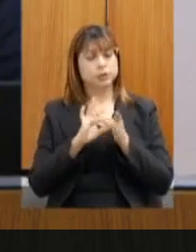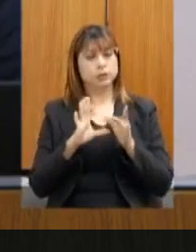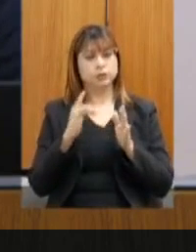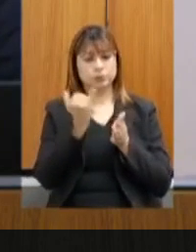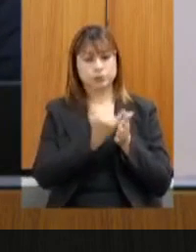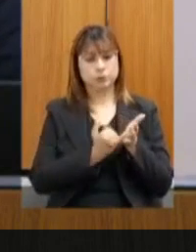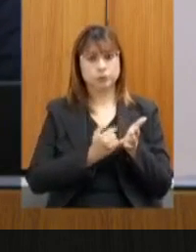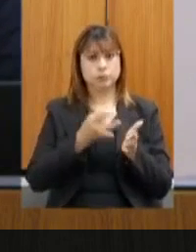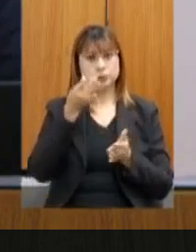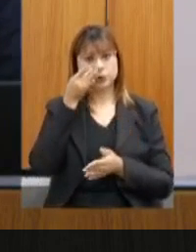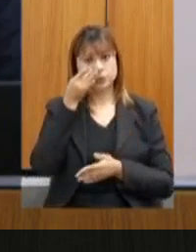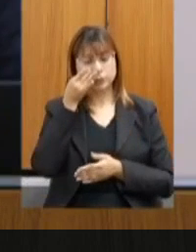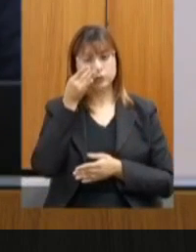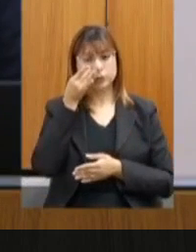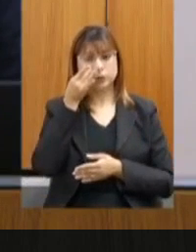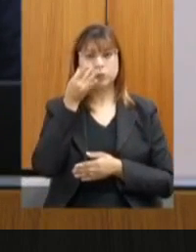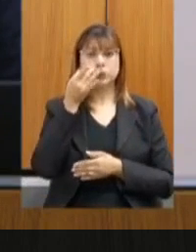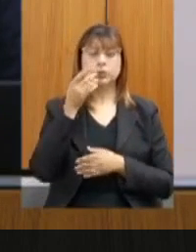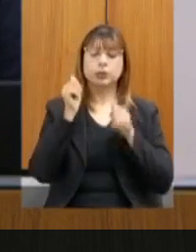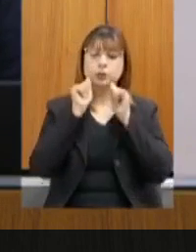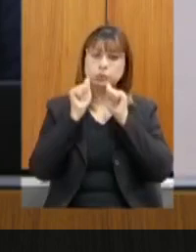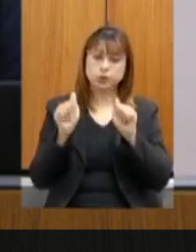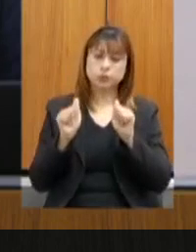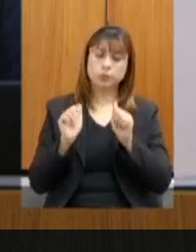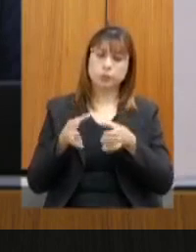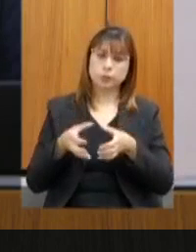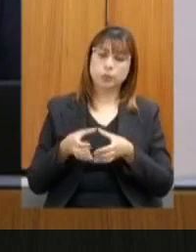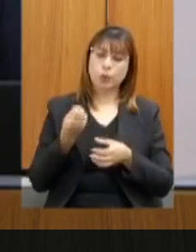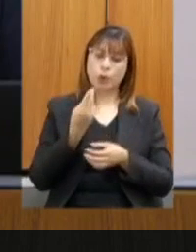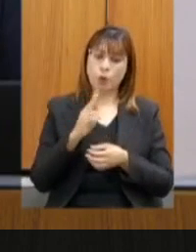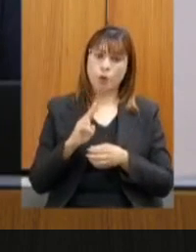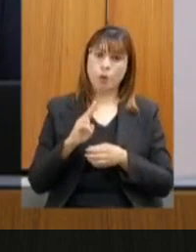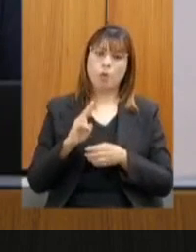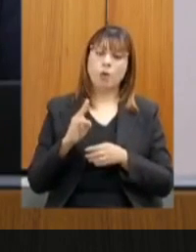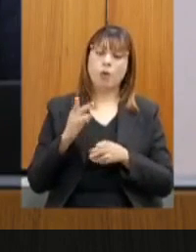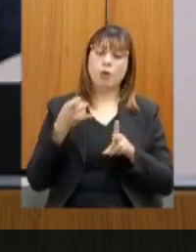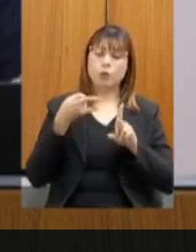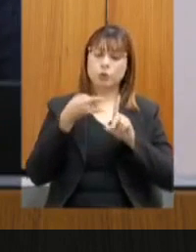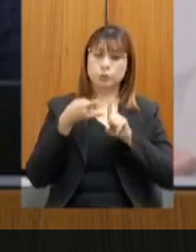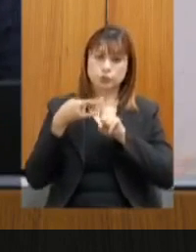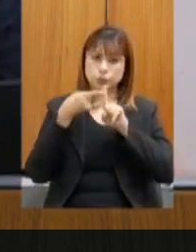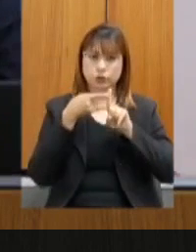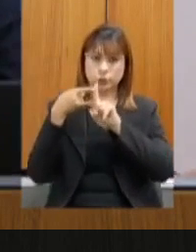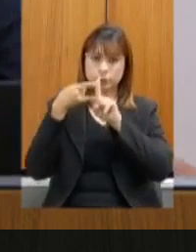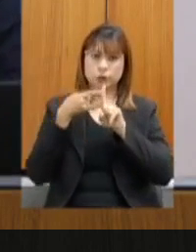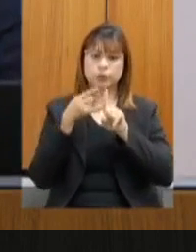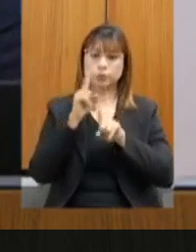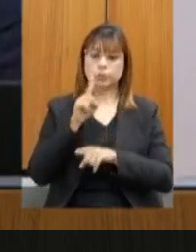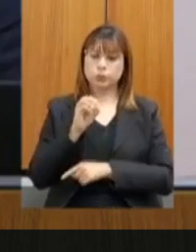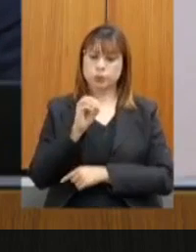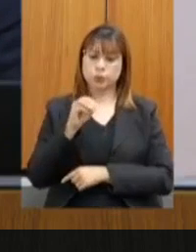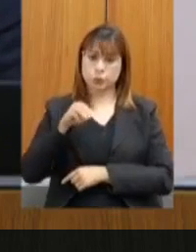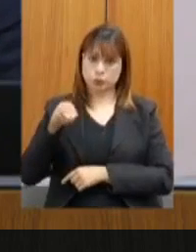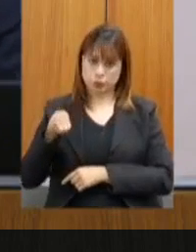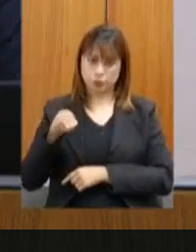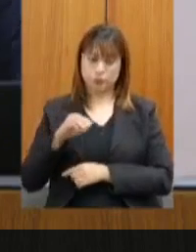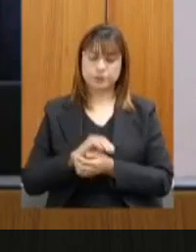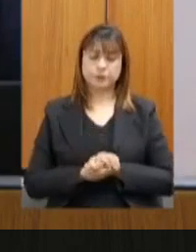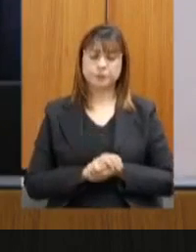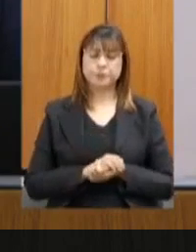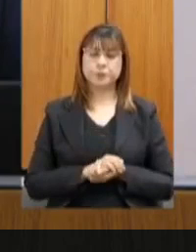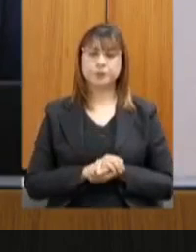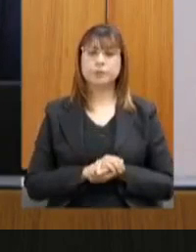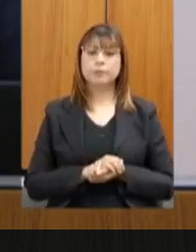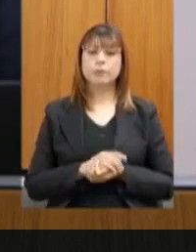pessoalmente junto à assessoria da comissão ou através do chat online do aplicativo Zoom. Cada deputado